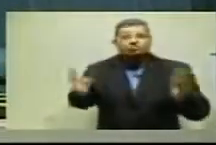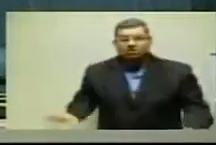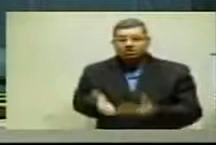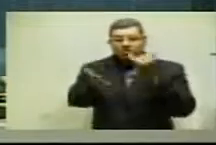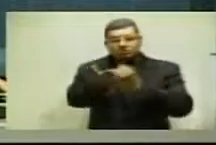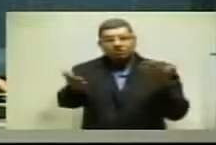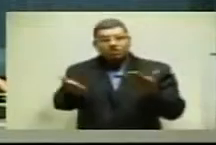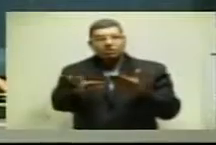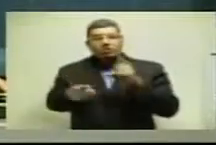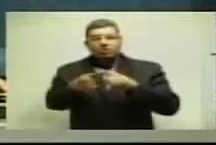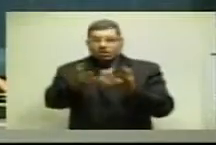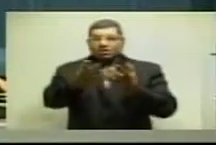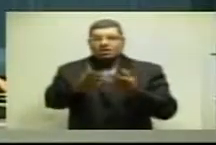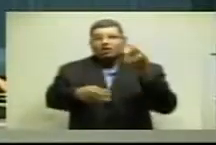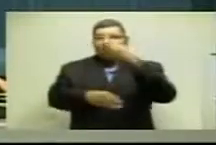incentivo fiscal,